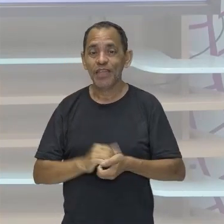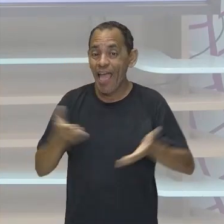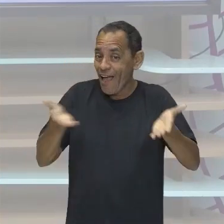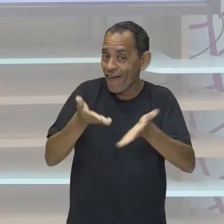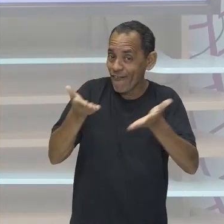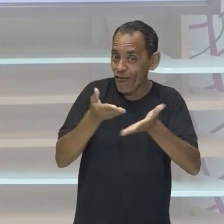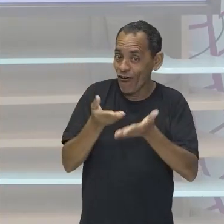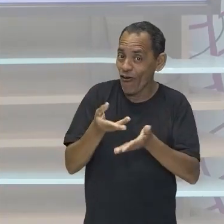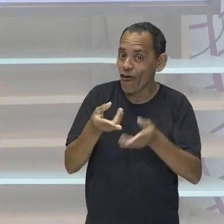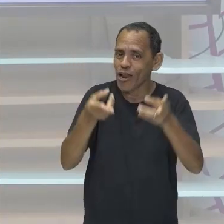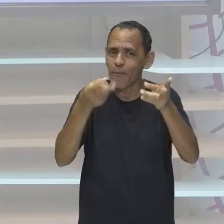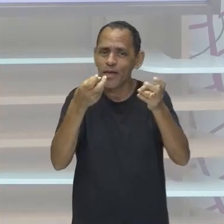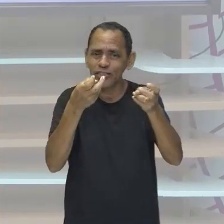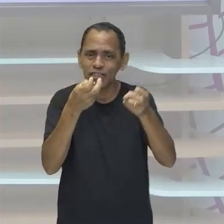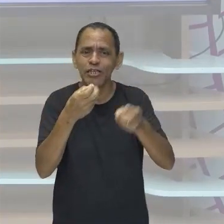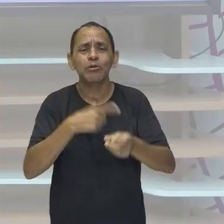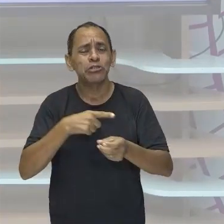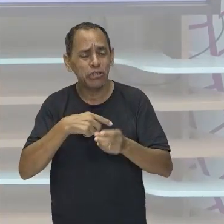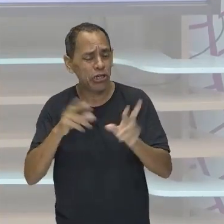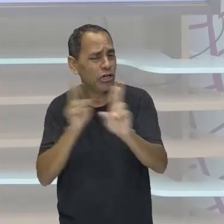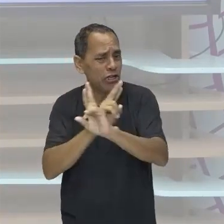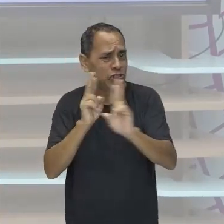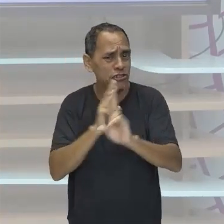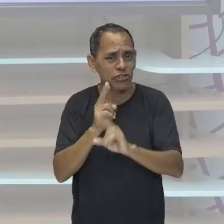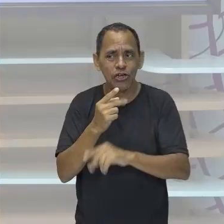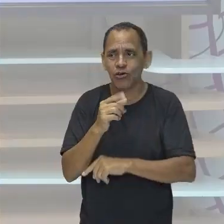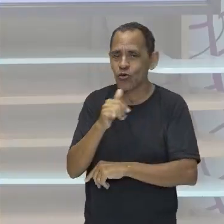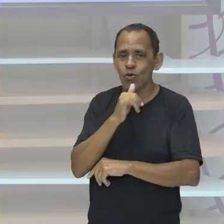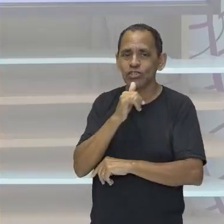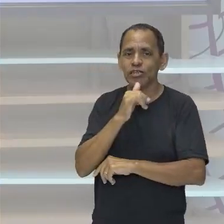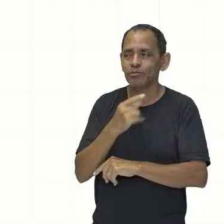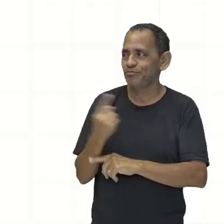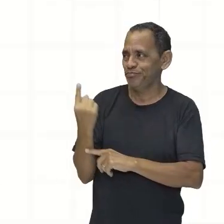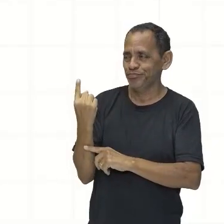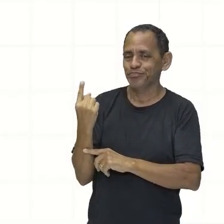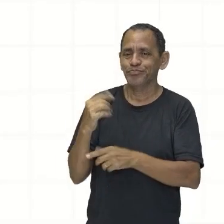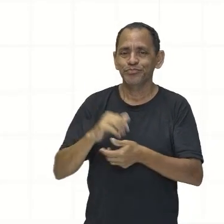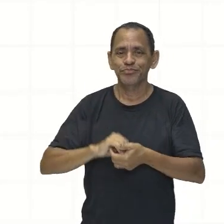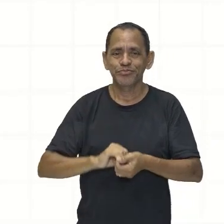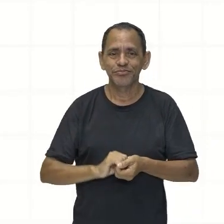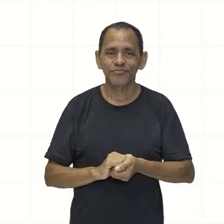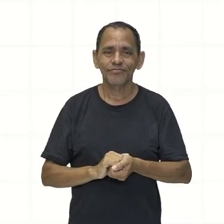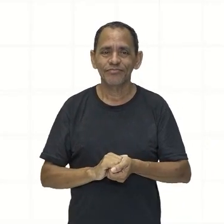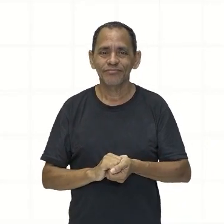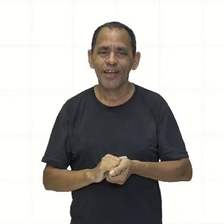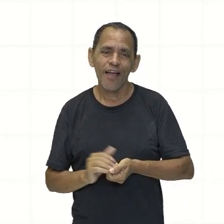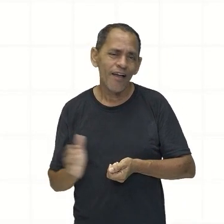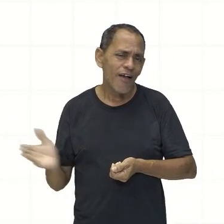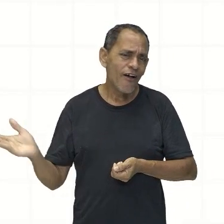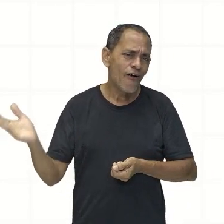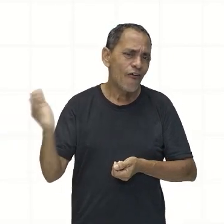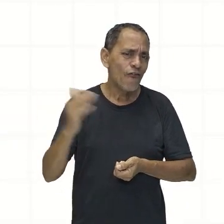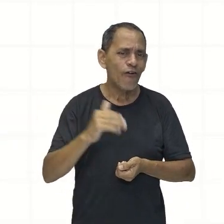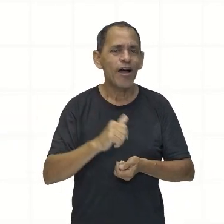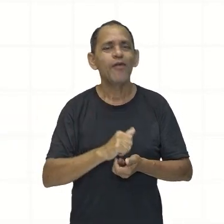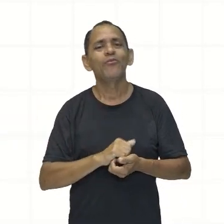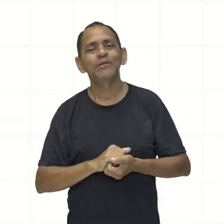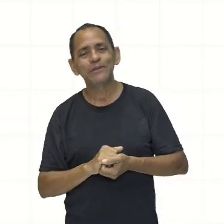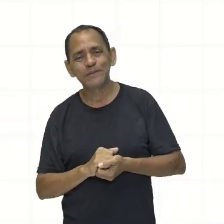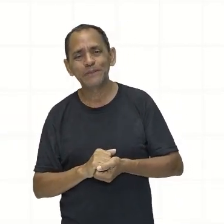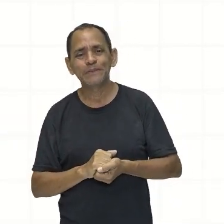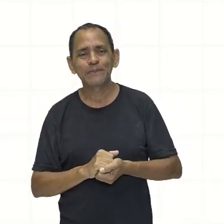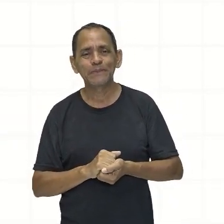exemplo relacionado a essa curiosidade. Olha só, então vamos a este exemplo. Olha aqui,